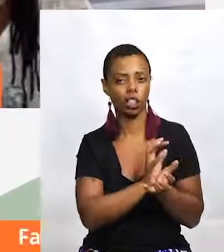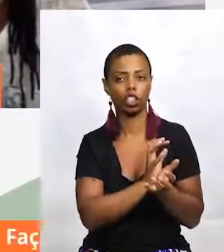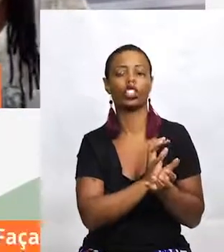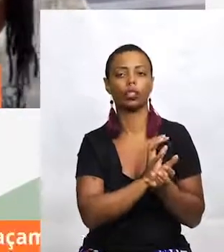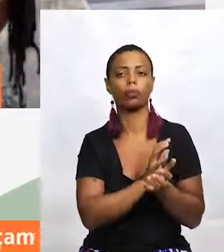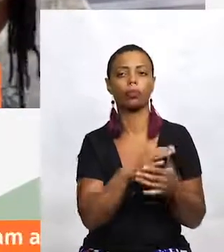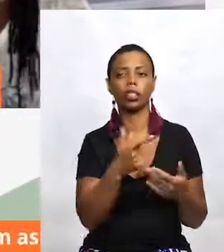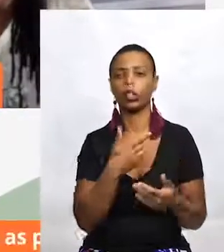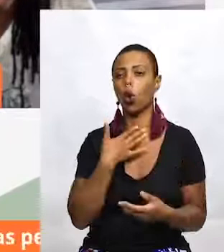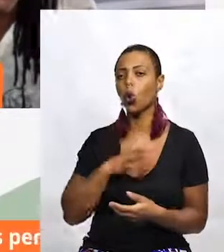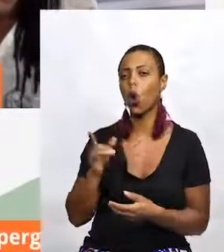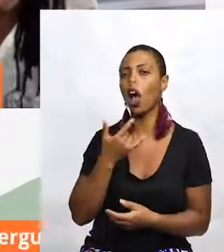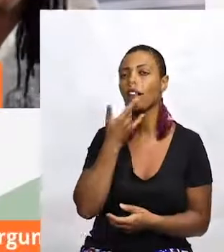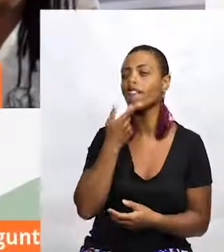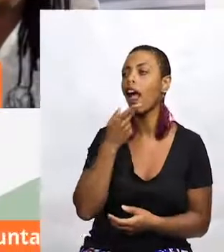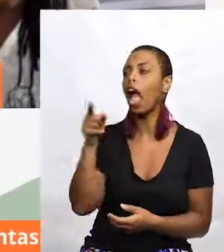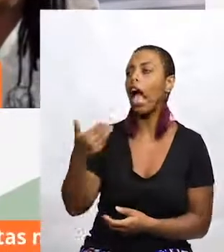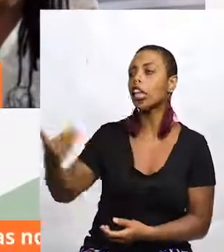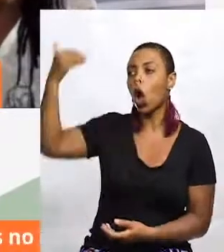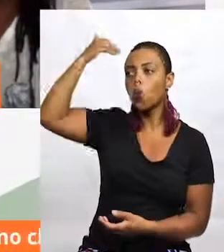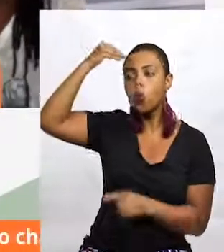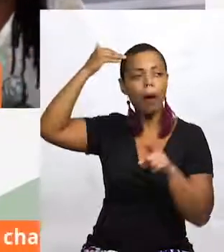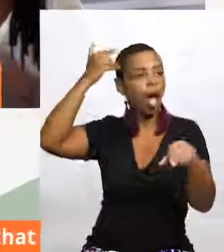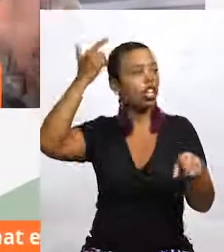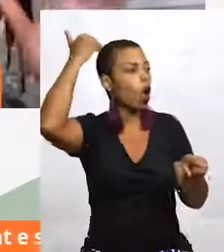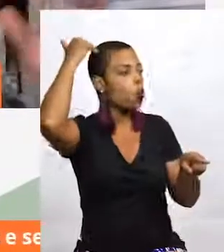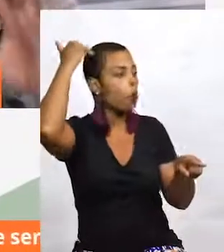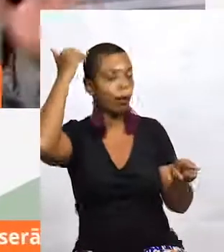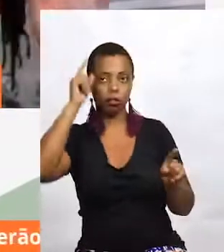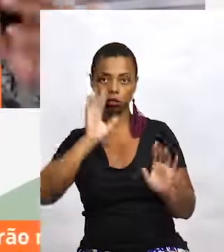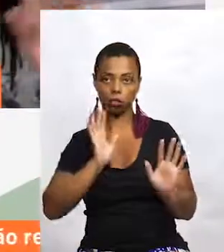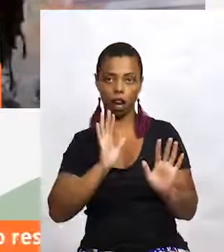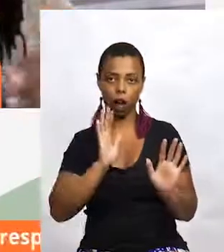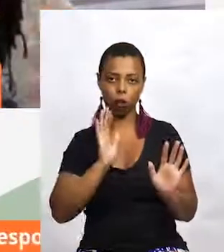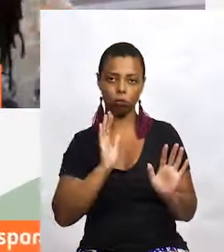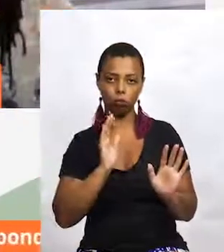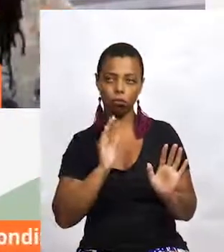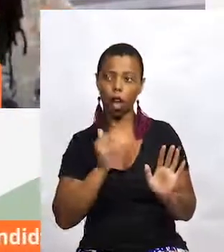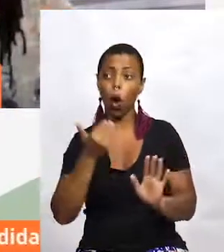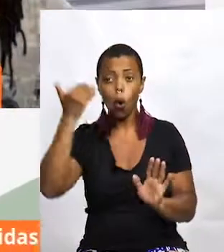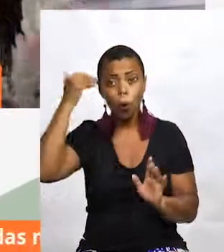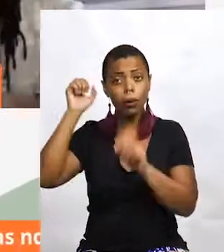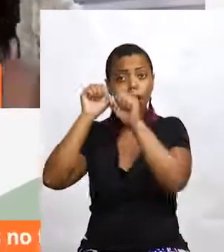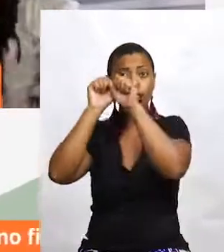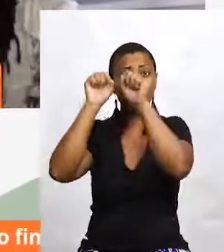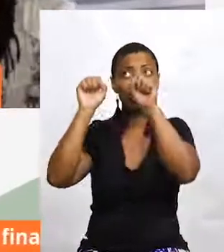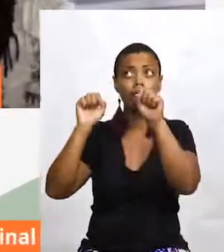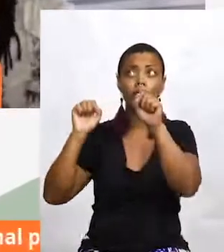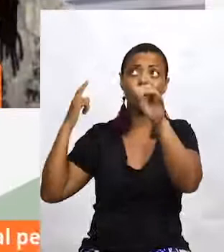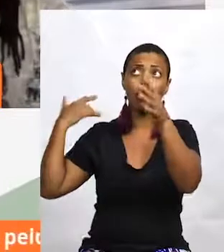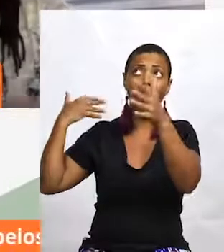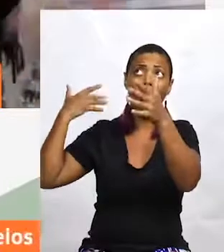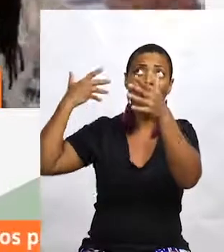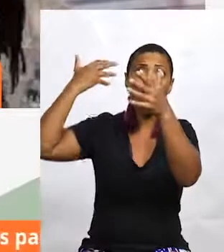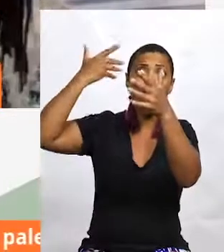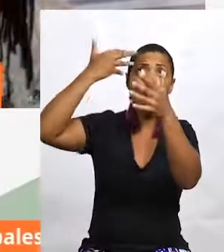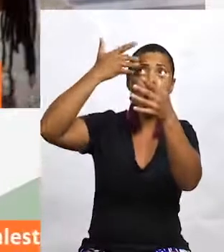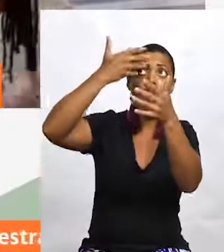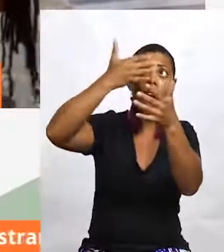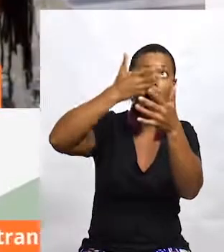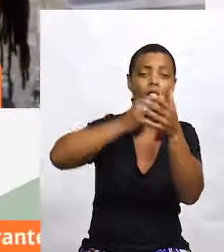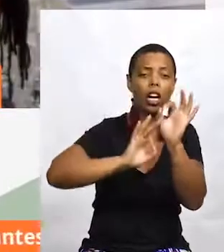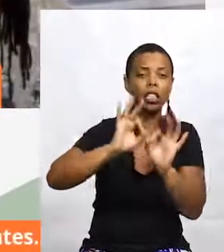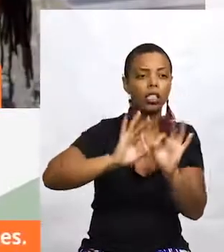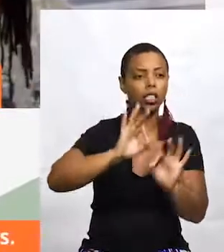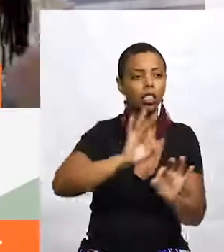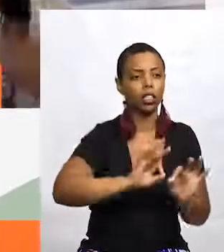eu não gosto de culpabilizar ninguém. Veja, é todo um sistema que vai modulando e que vai ajustando essa condição. Lógico que